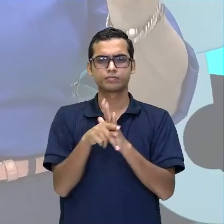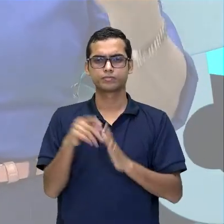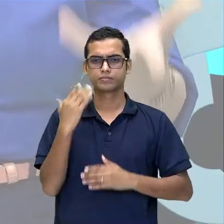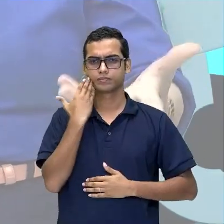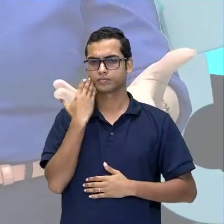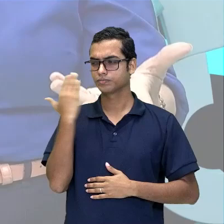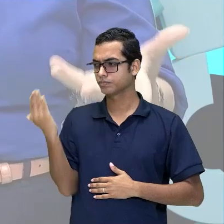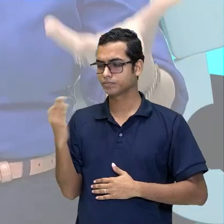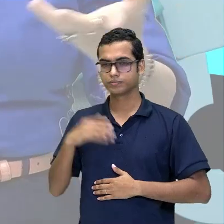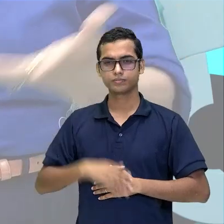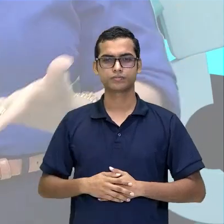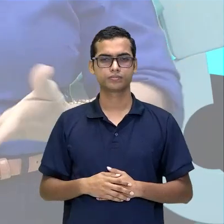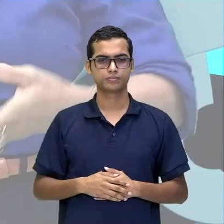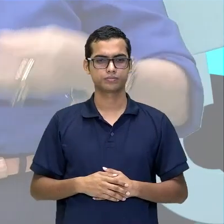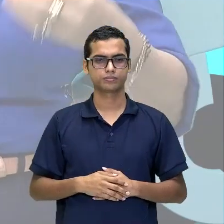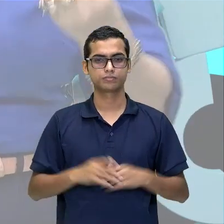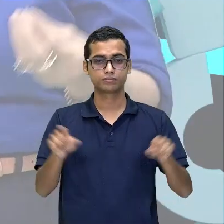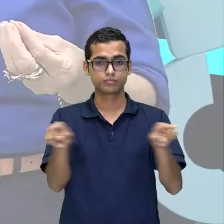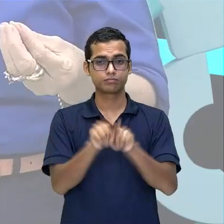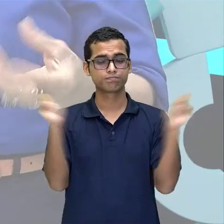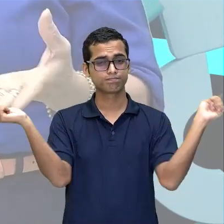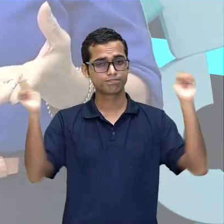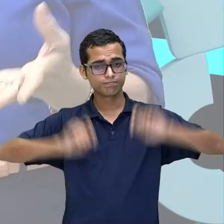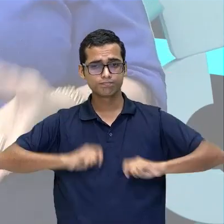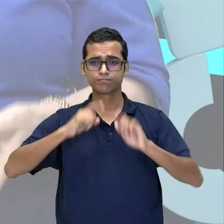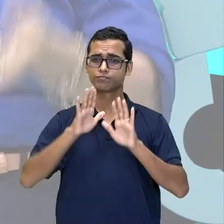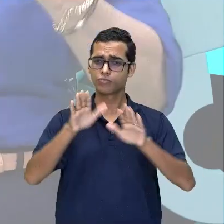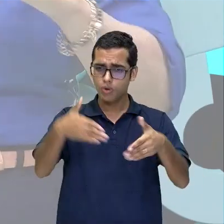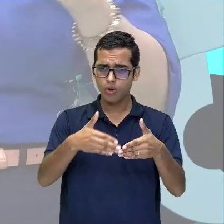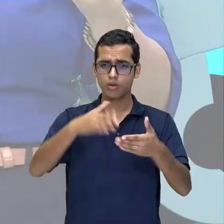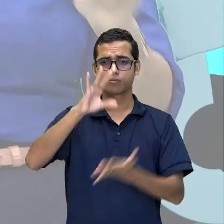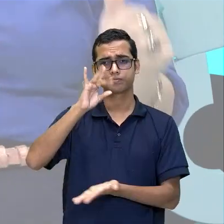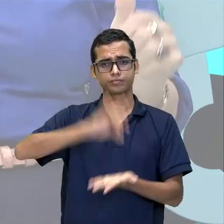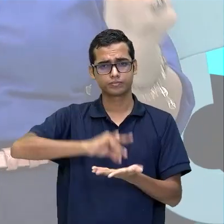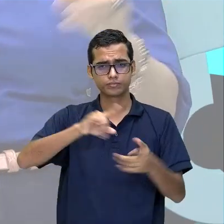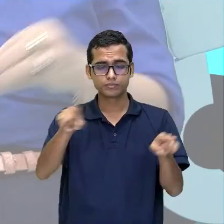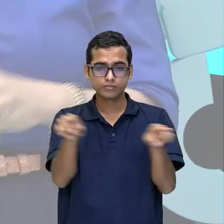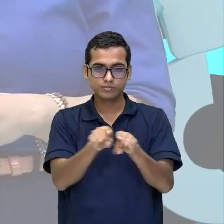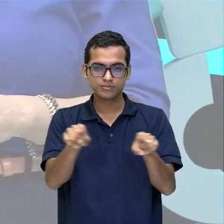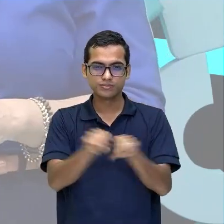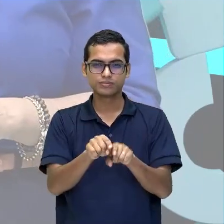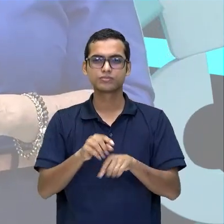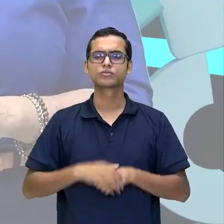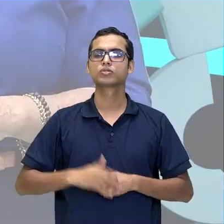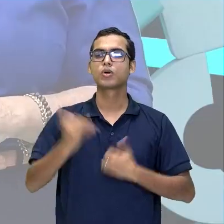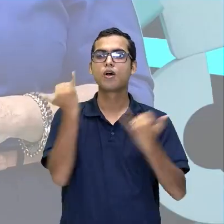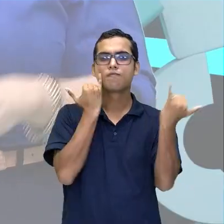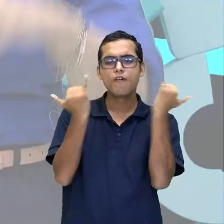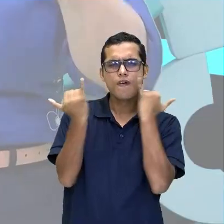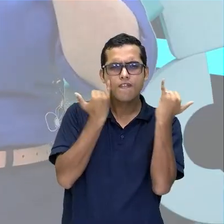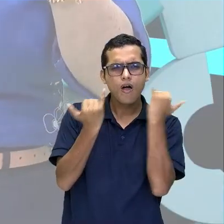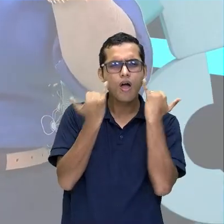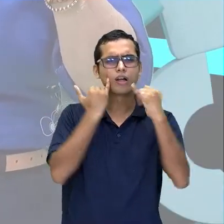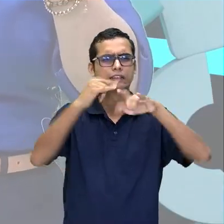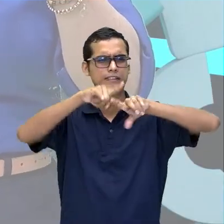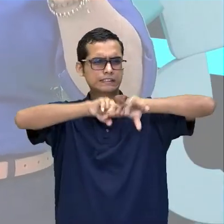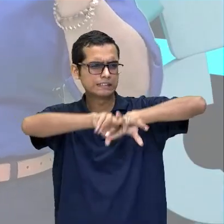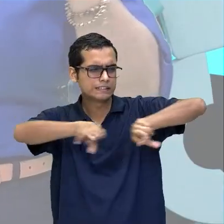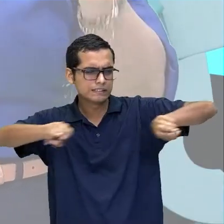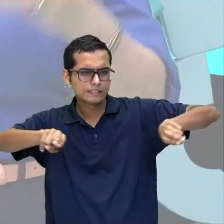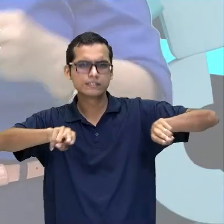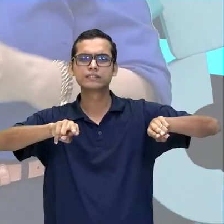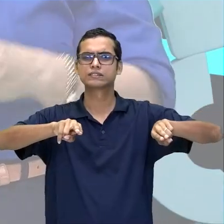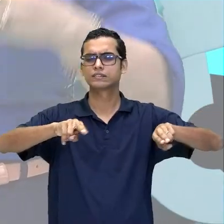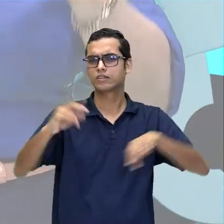a diminuição da capacidade de concentração e a falta de retenção de informações. Além